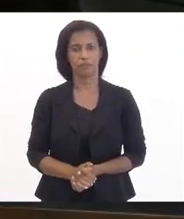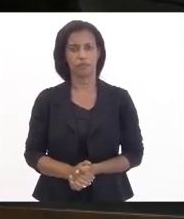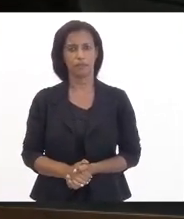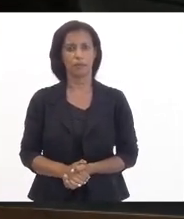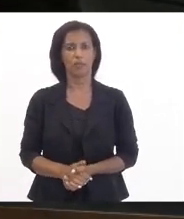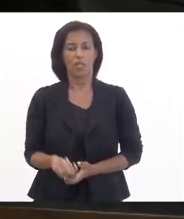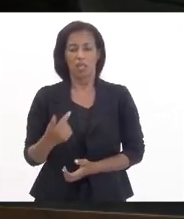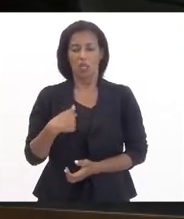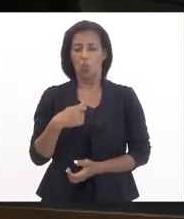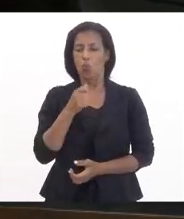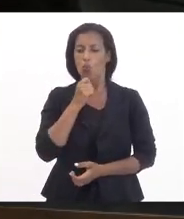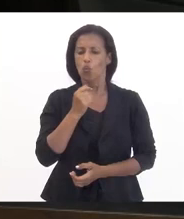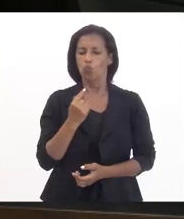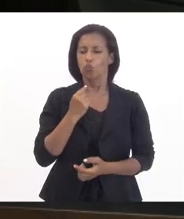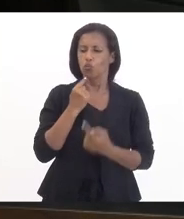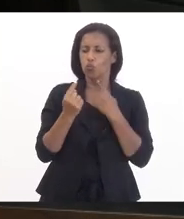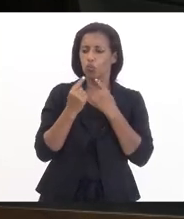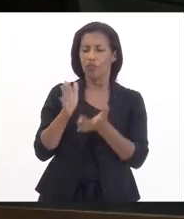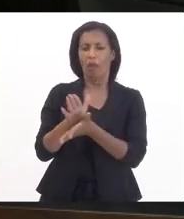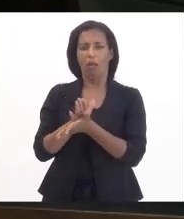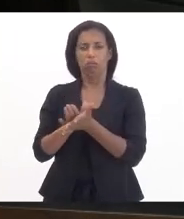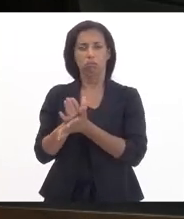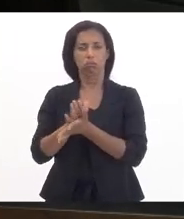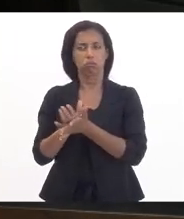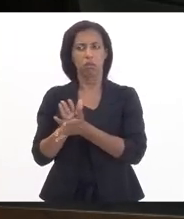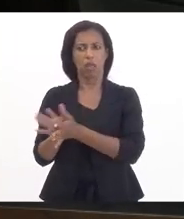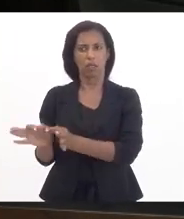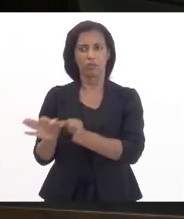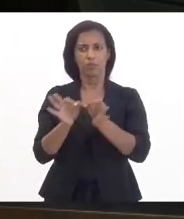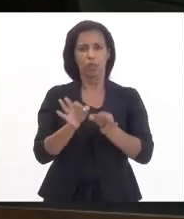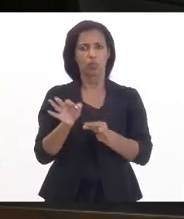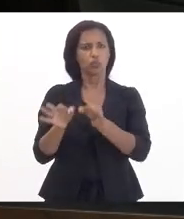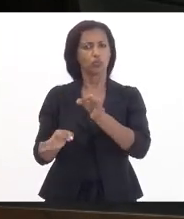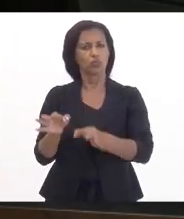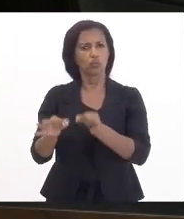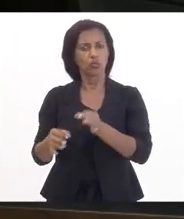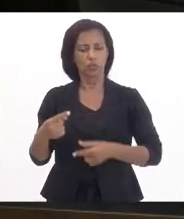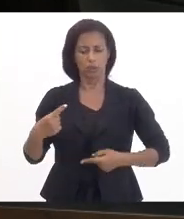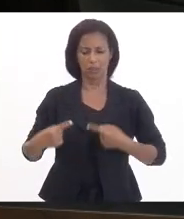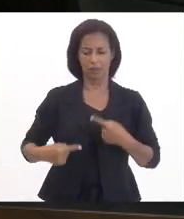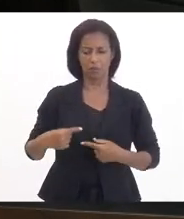e que eu não tenho dúvida que a gente faz jus. A gente faz justiça